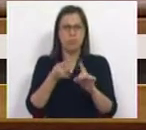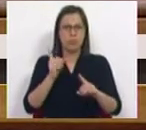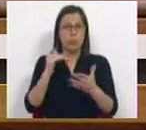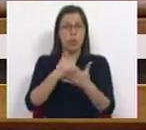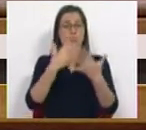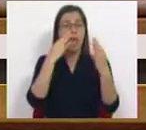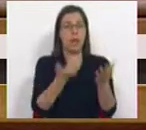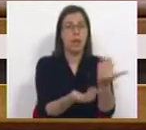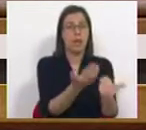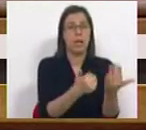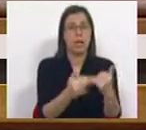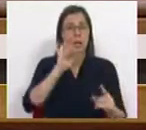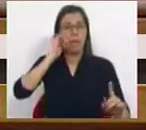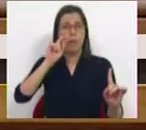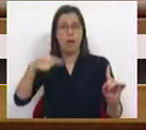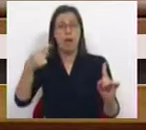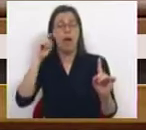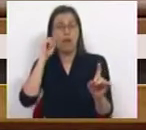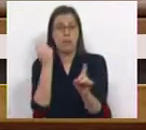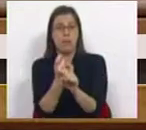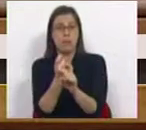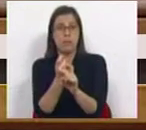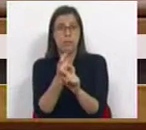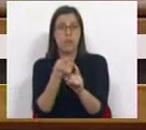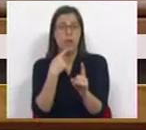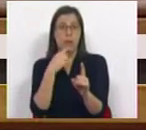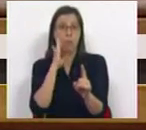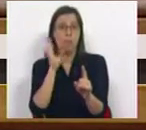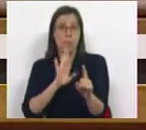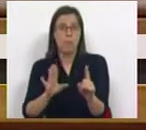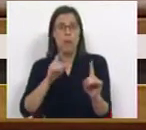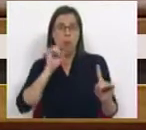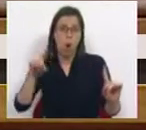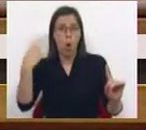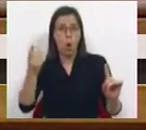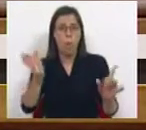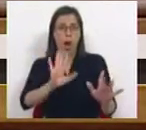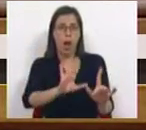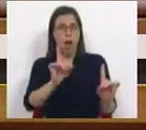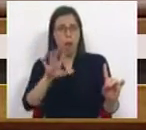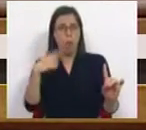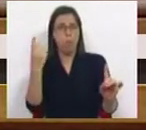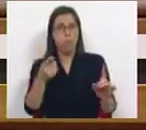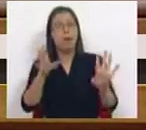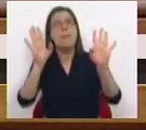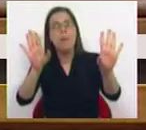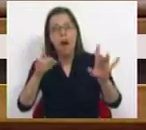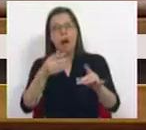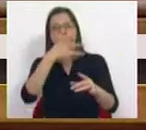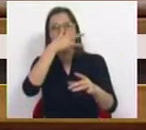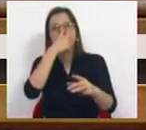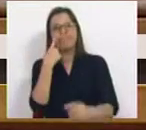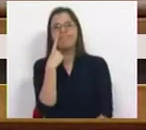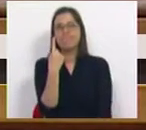dos recursos naturais que o desperdício exige ou implica e que poderiam, portanto, ser poupados, mas também pela